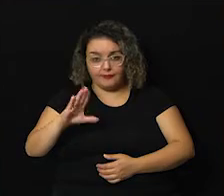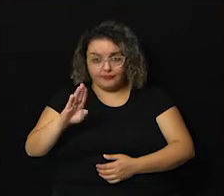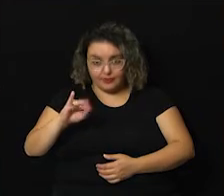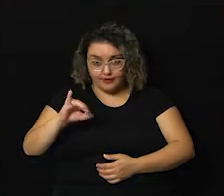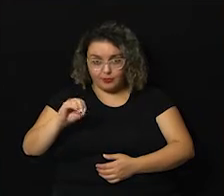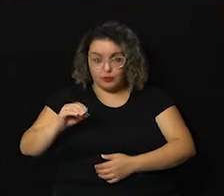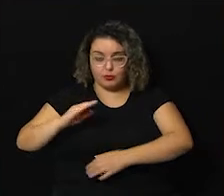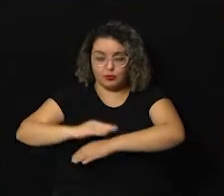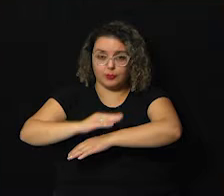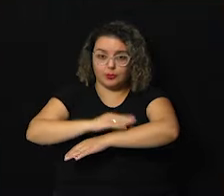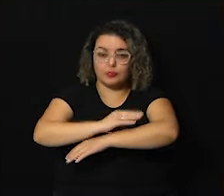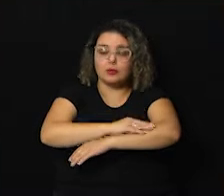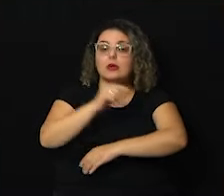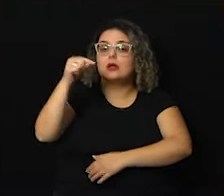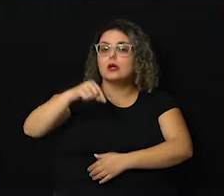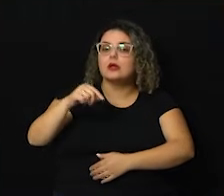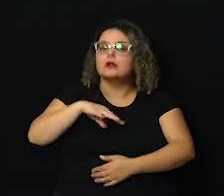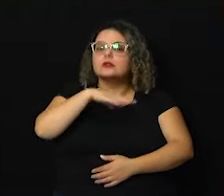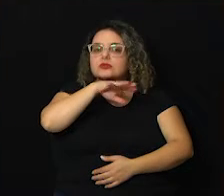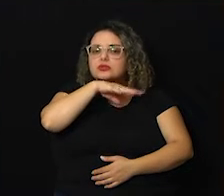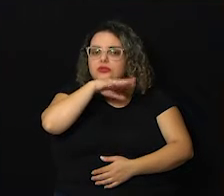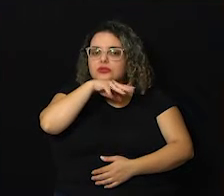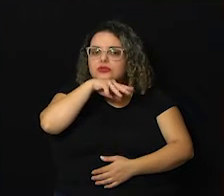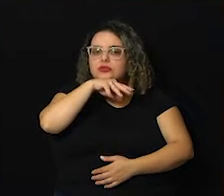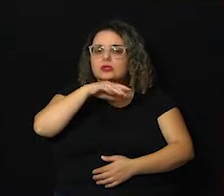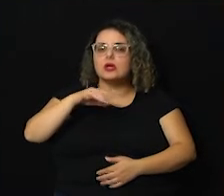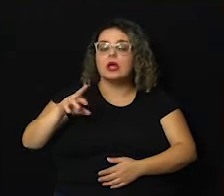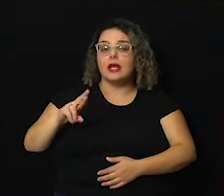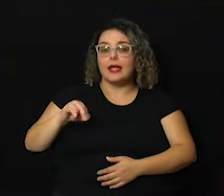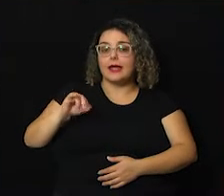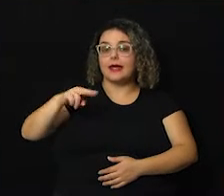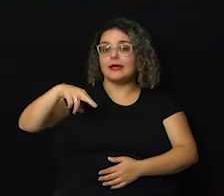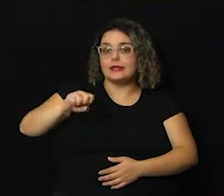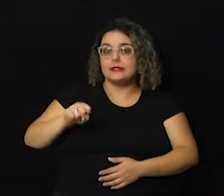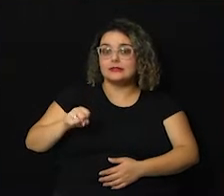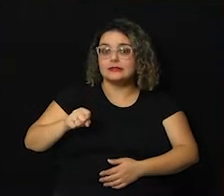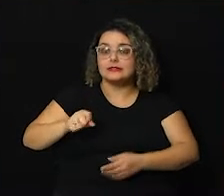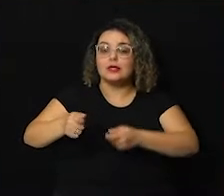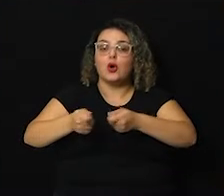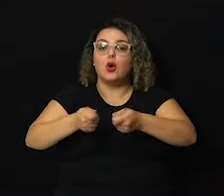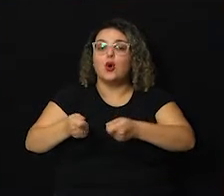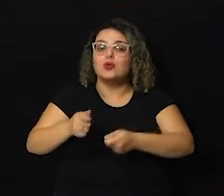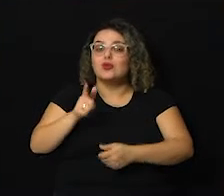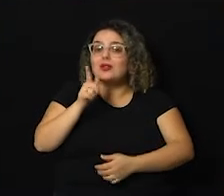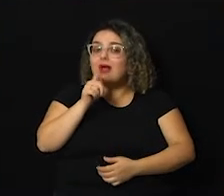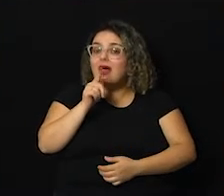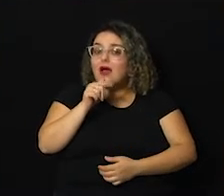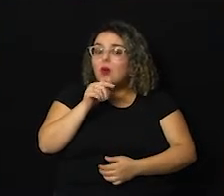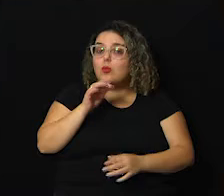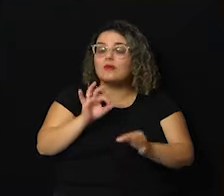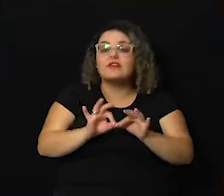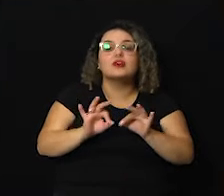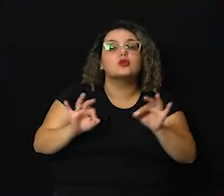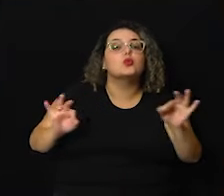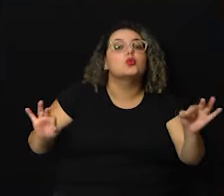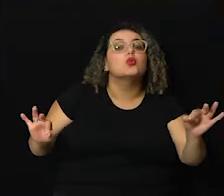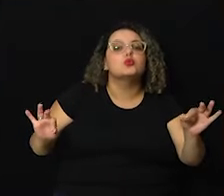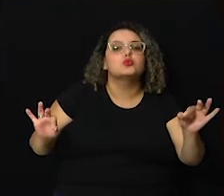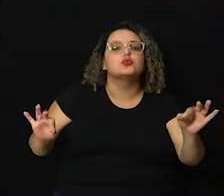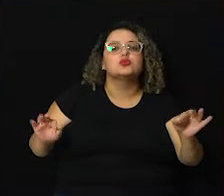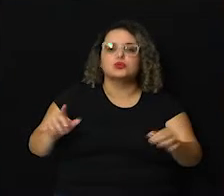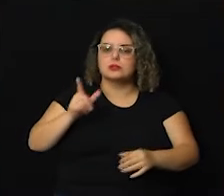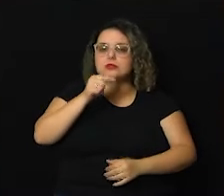que aqueles animais são essencialmente dotados de rins que economizam água, porque eles vivem longe